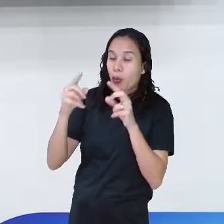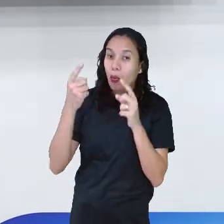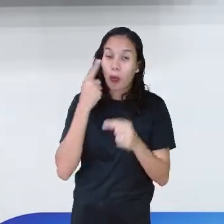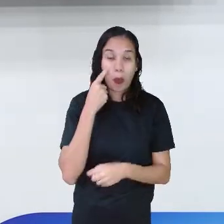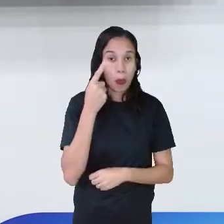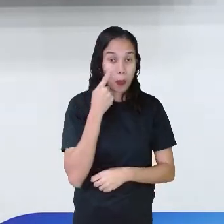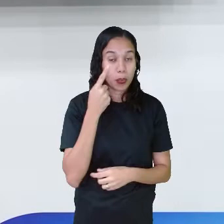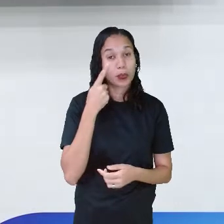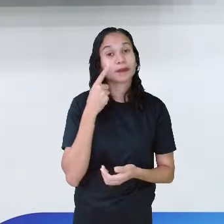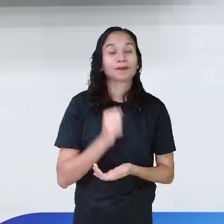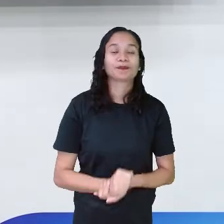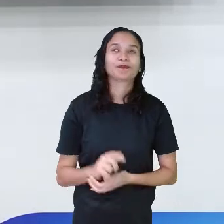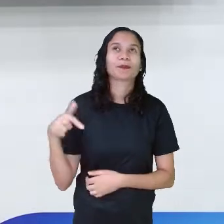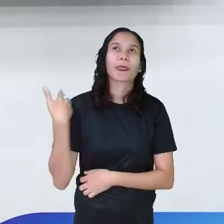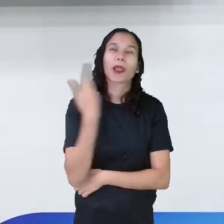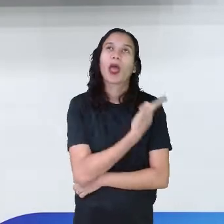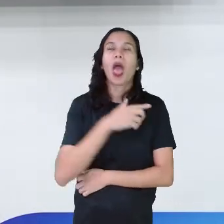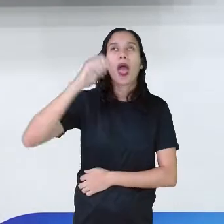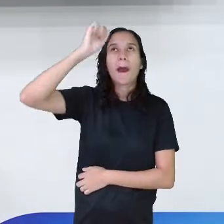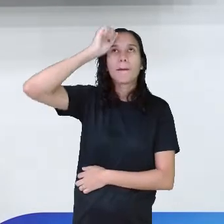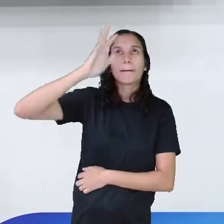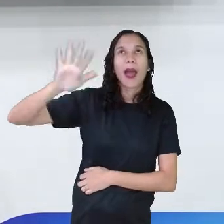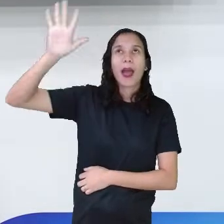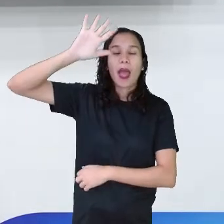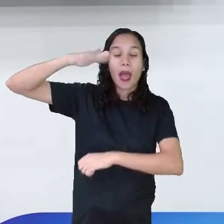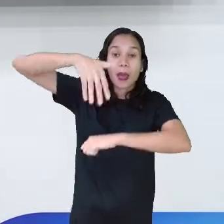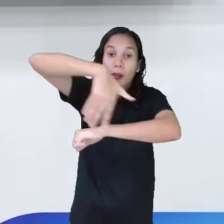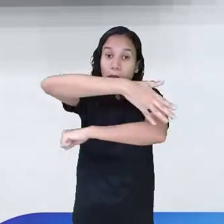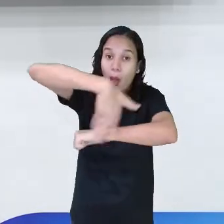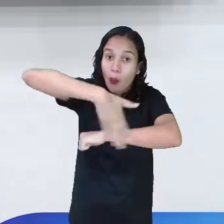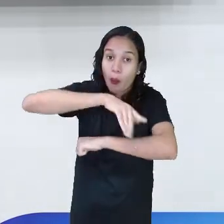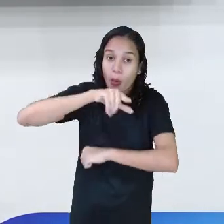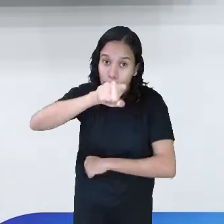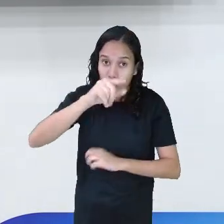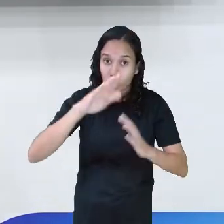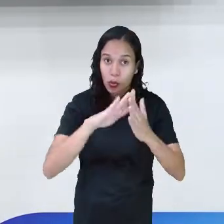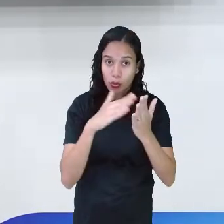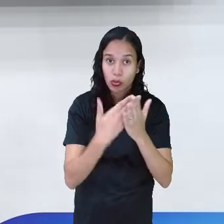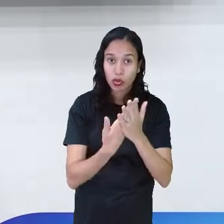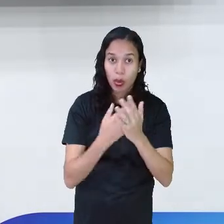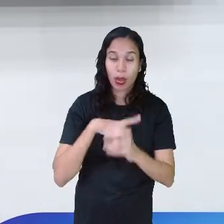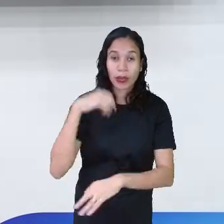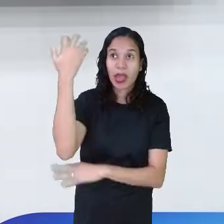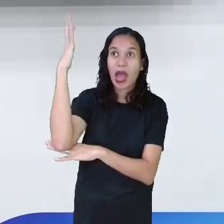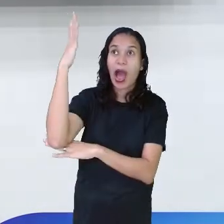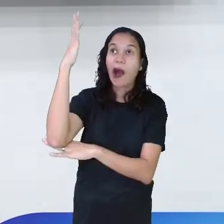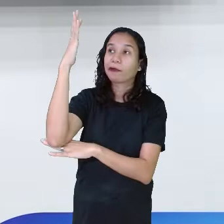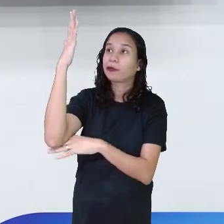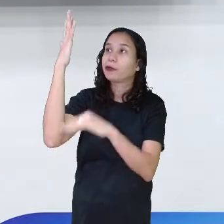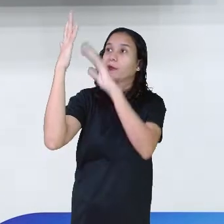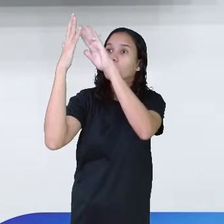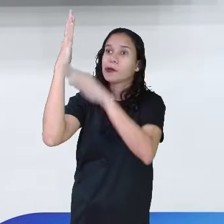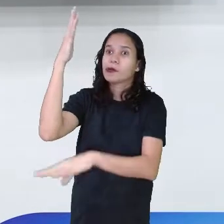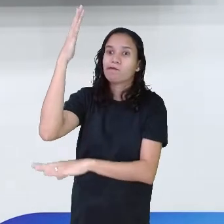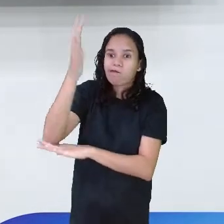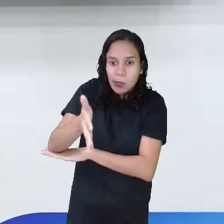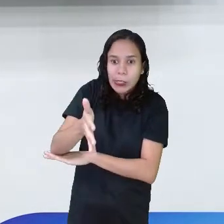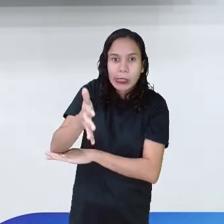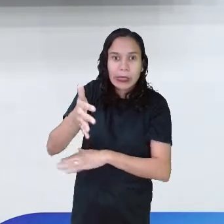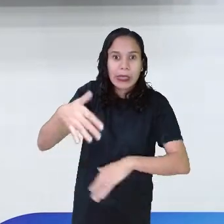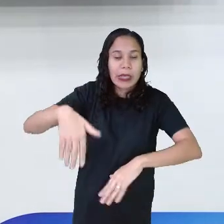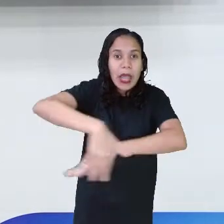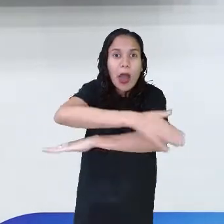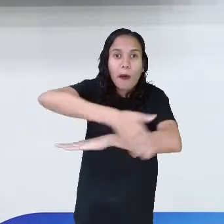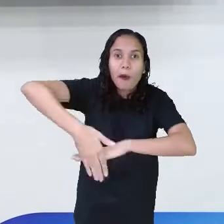bem. Vamos imaginar que na rua da sua escola caiu um galho de uma árvore ali, está interditando ali a rua, então